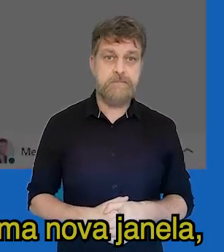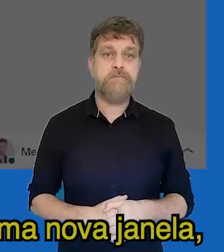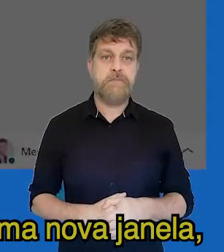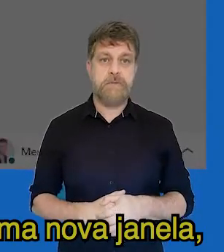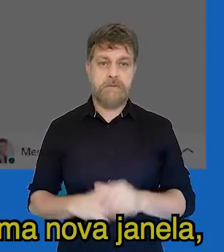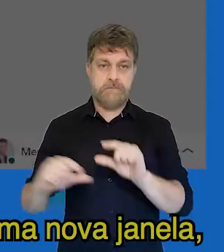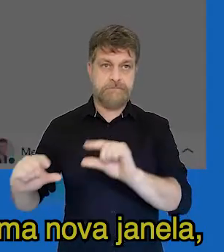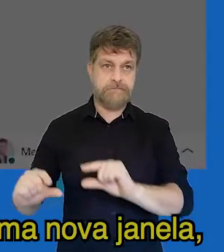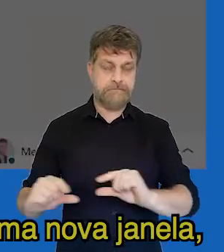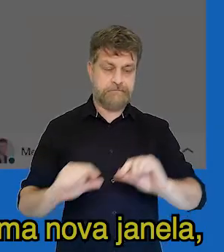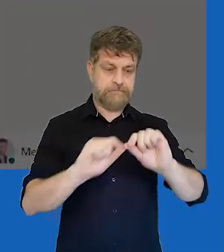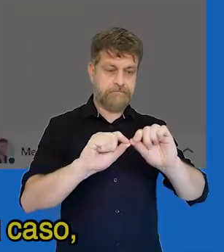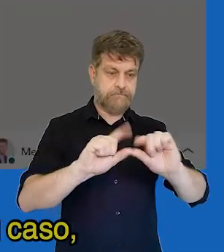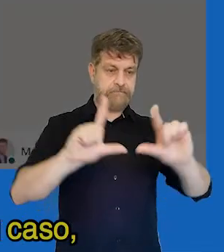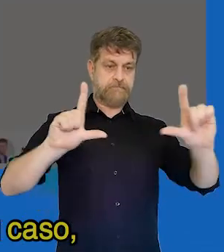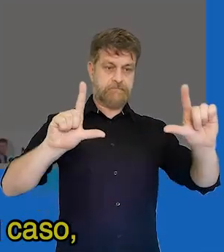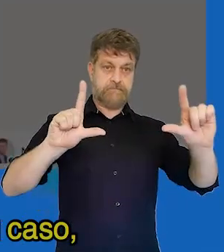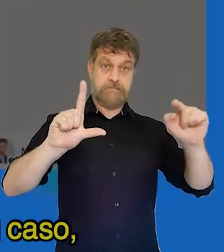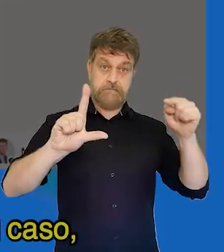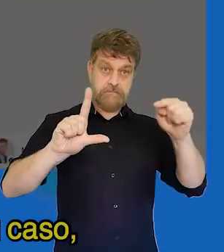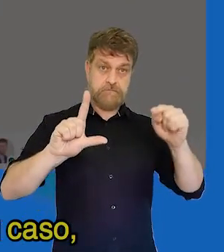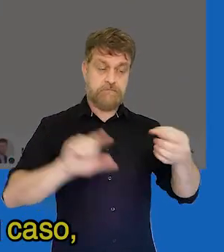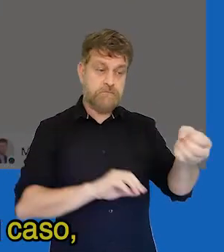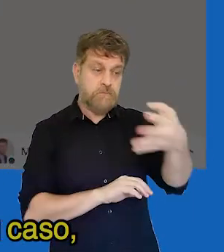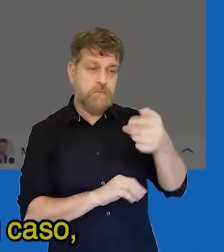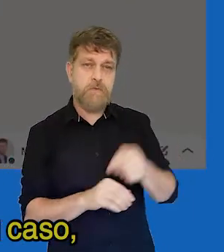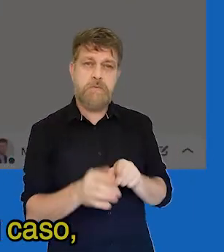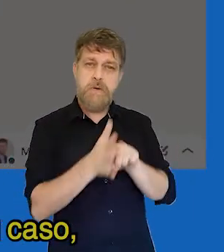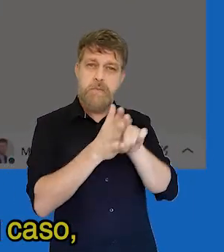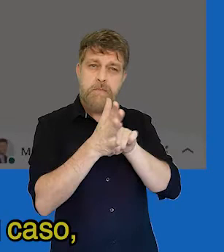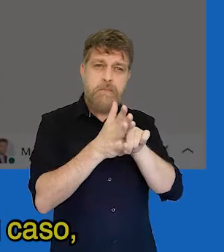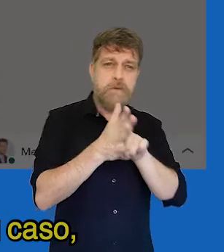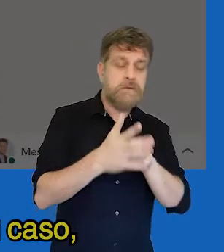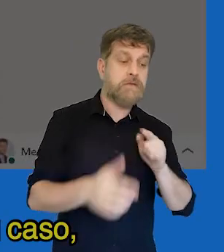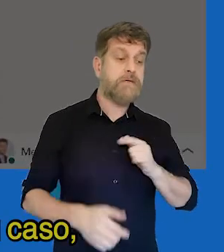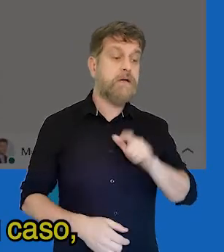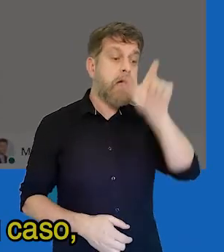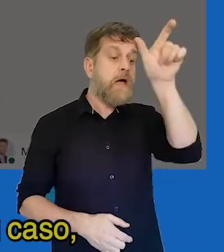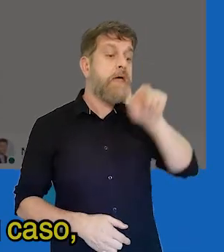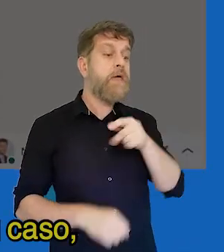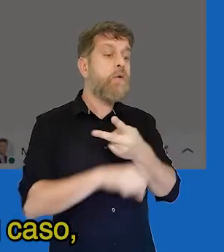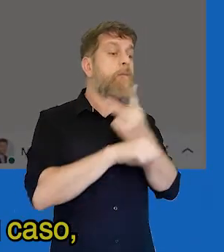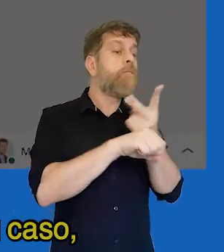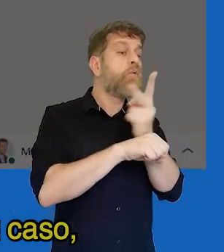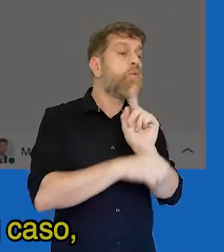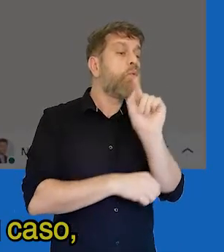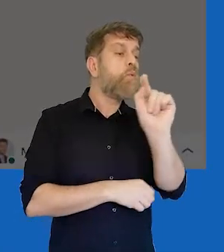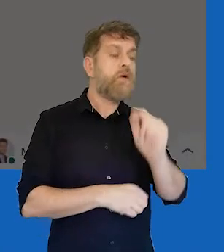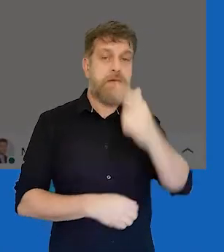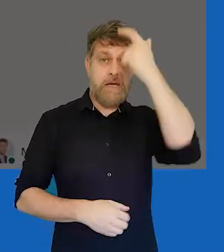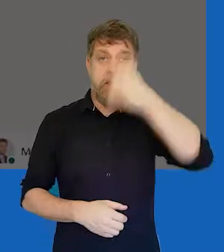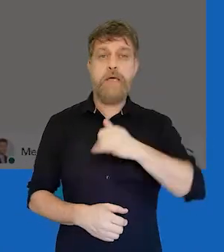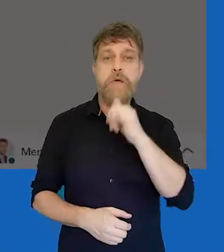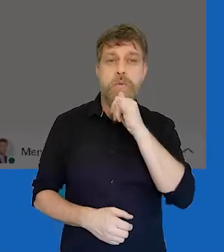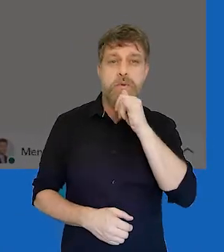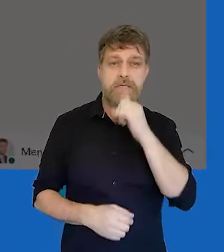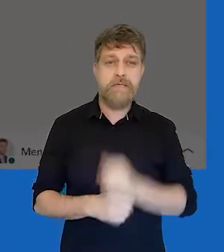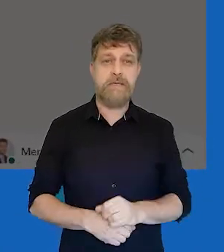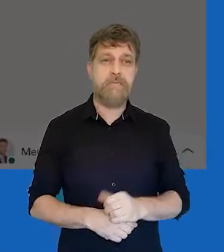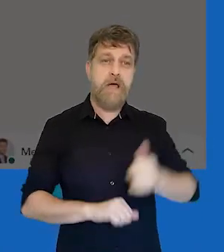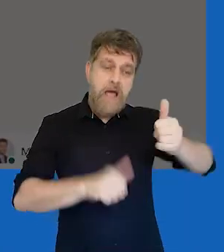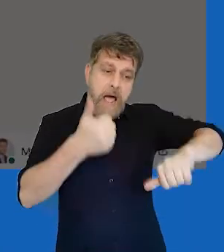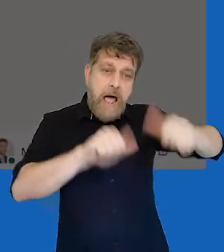seleciono ele vai me abrir uma nova janela e aqui eu começo a contar qual tipo de emprego eu procuro então no meu caso um